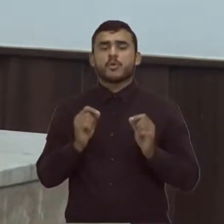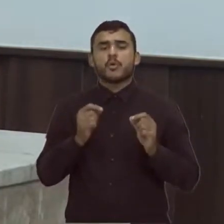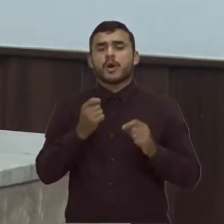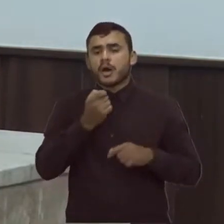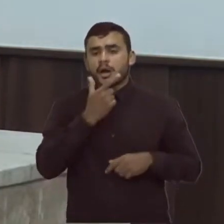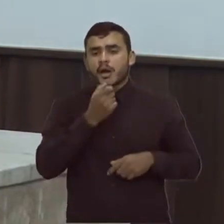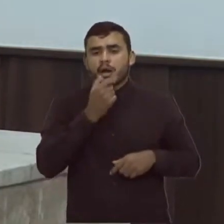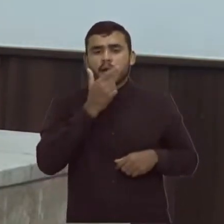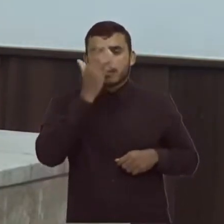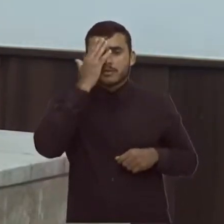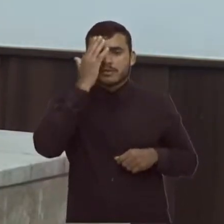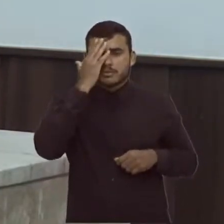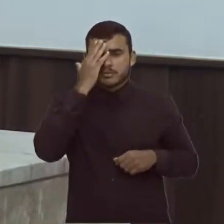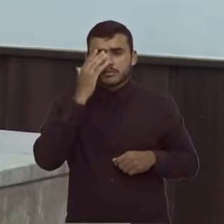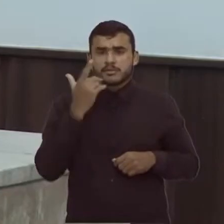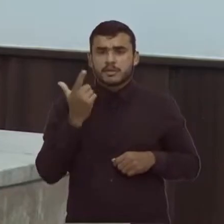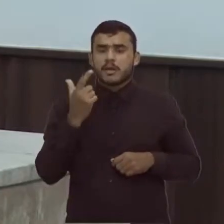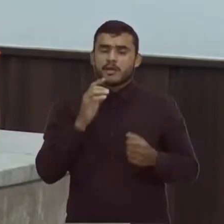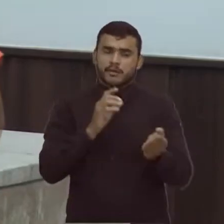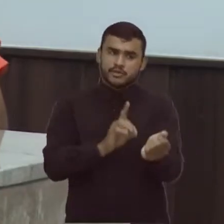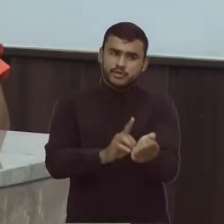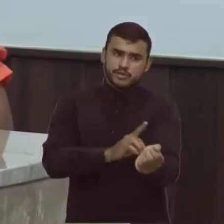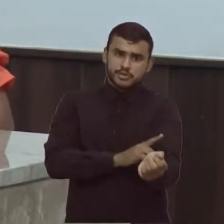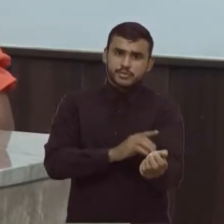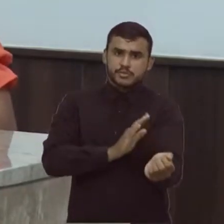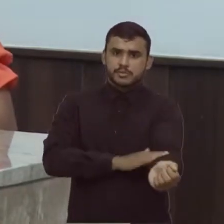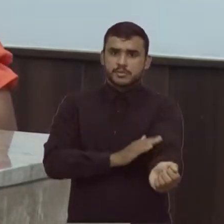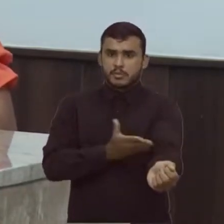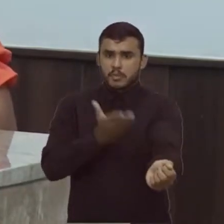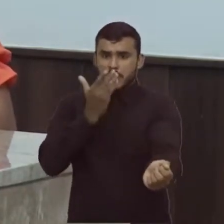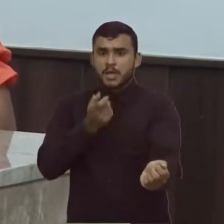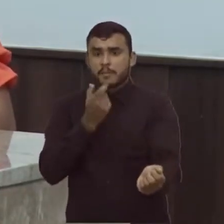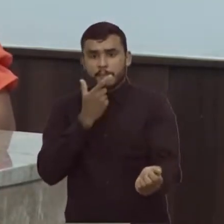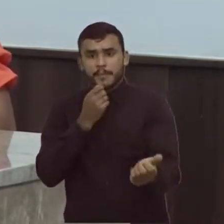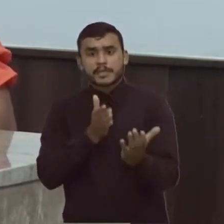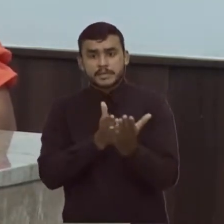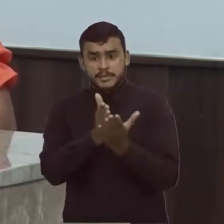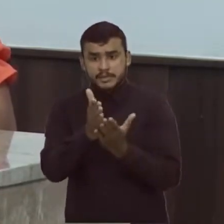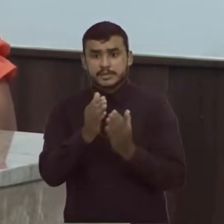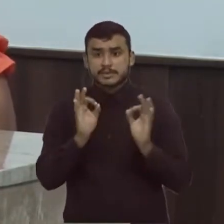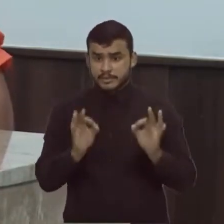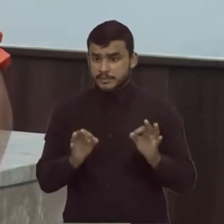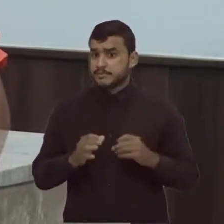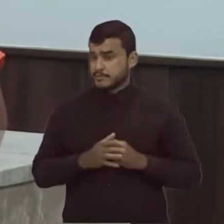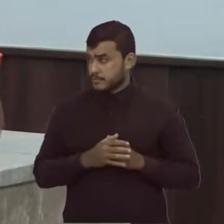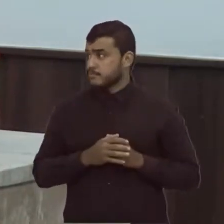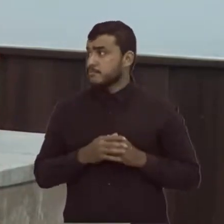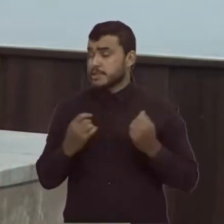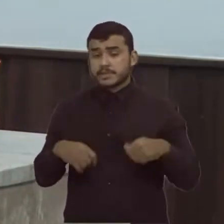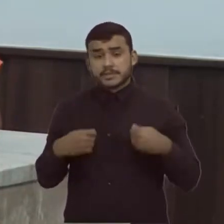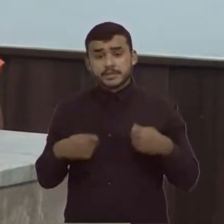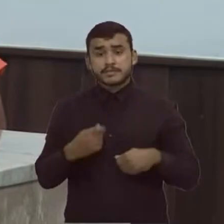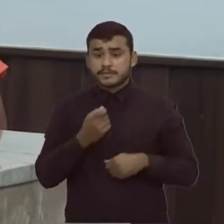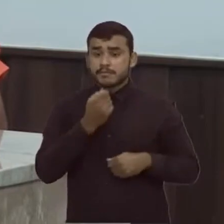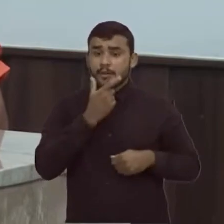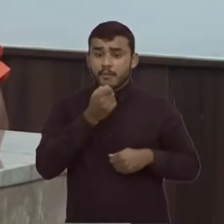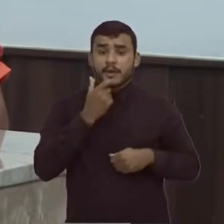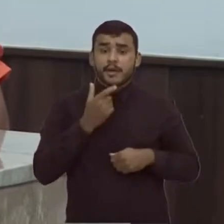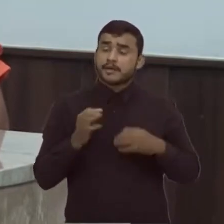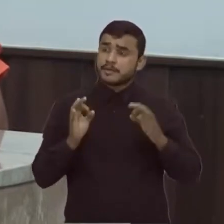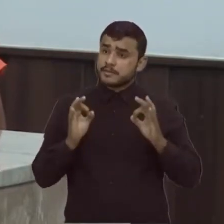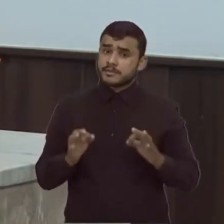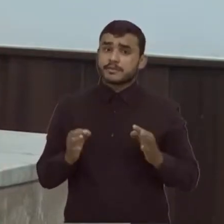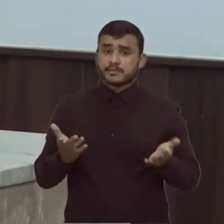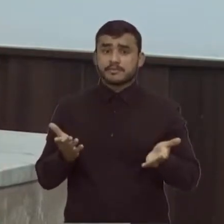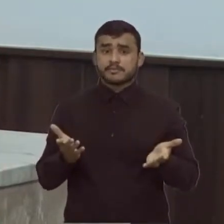seguinte remédio controlado não pode faltar vou lhe explicar aqui vereador com as Mesquita que eu atendo e eu queria saber e parabenizar